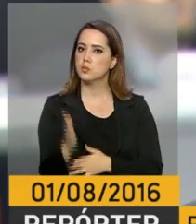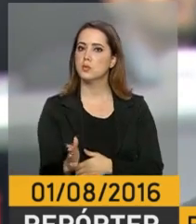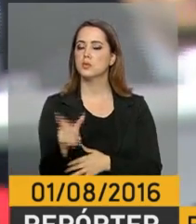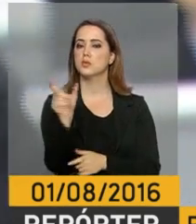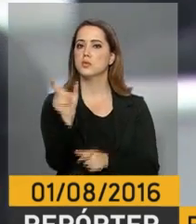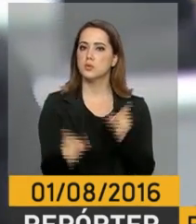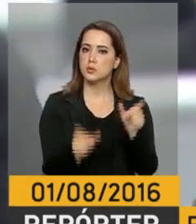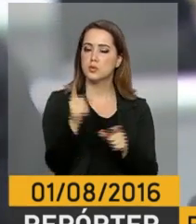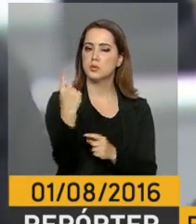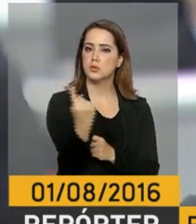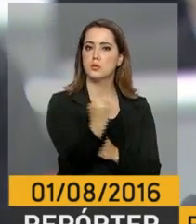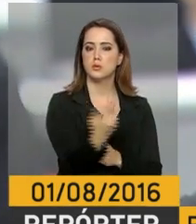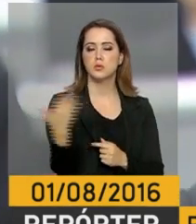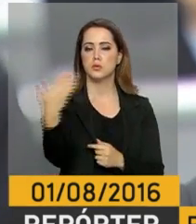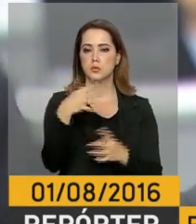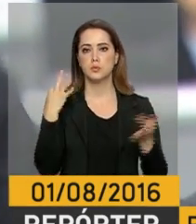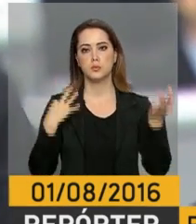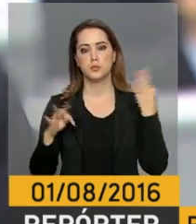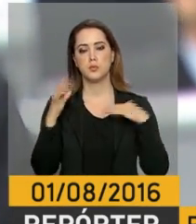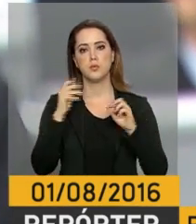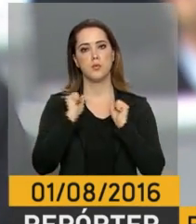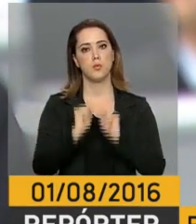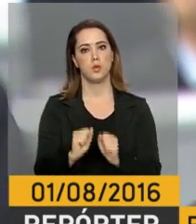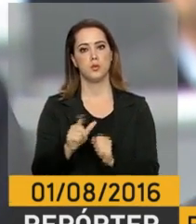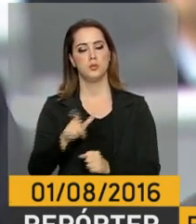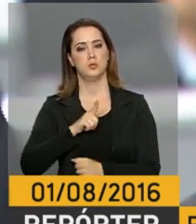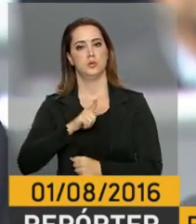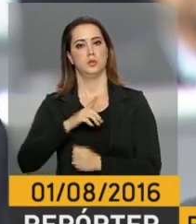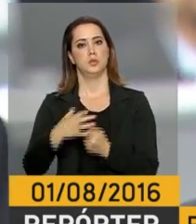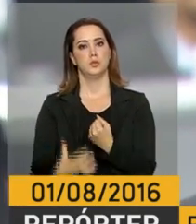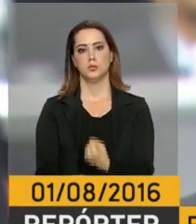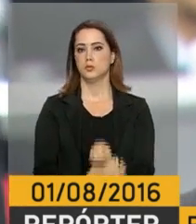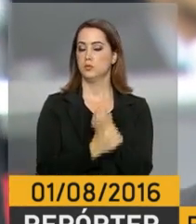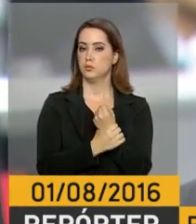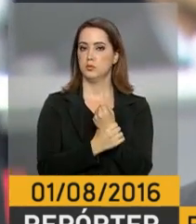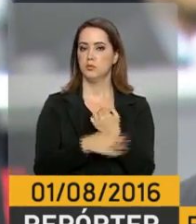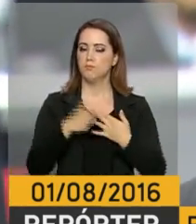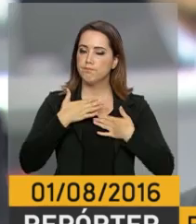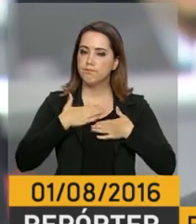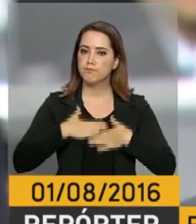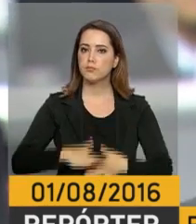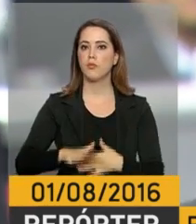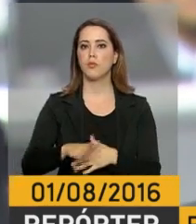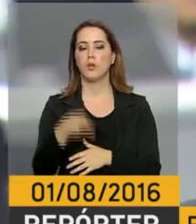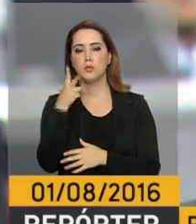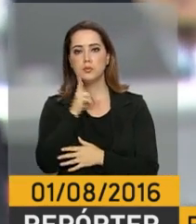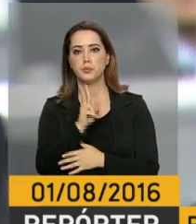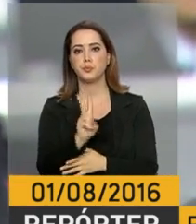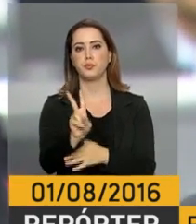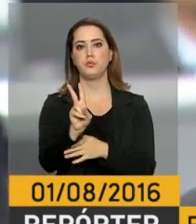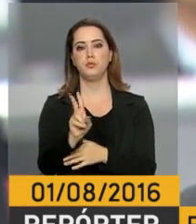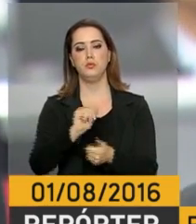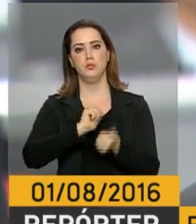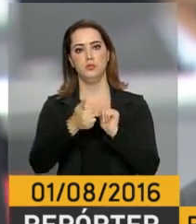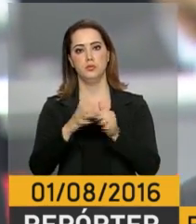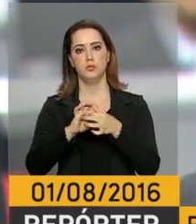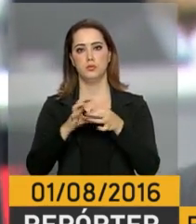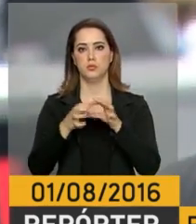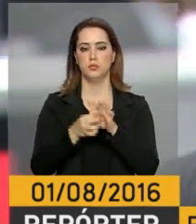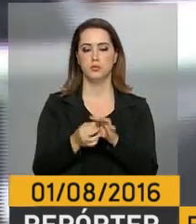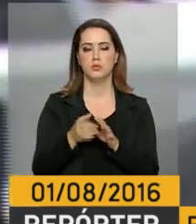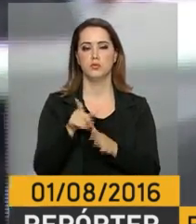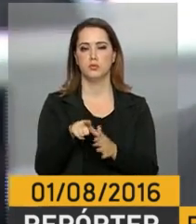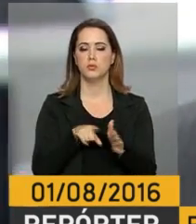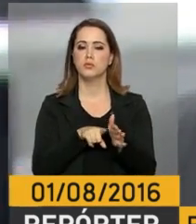que aqui estão chegando podem ter segurança, podem ter tranquilidade em assistir os Jogos Olímpicos. O que mudou da Copa para